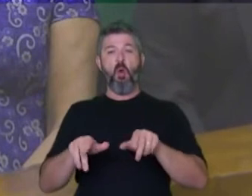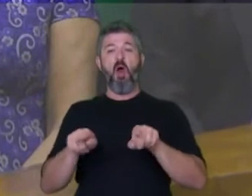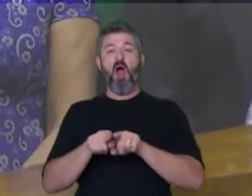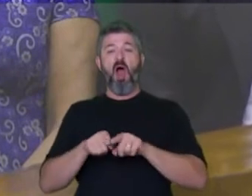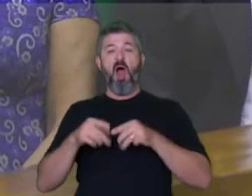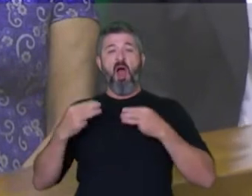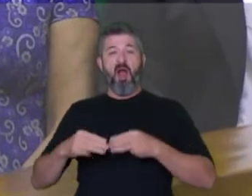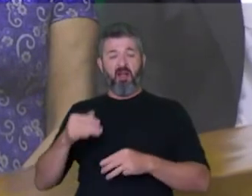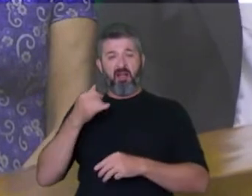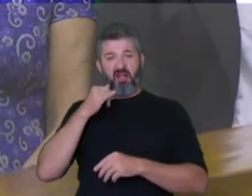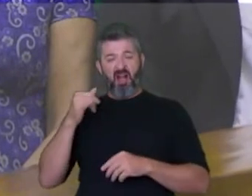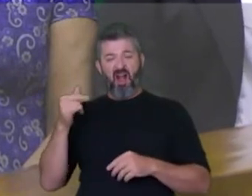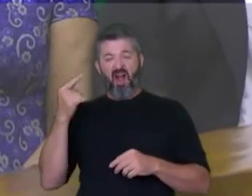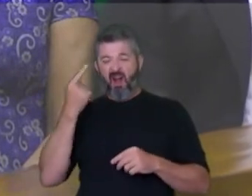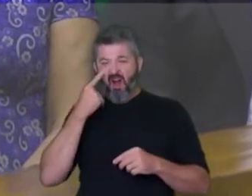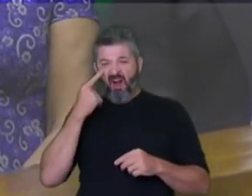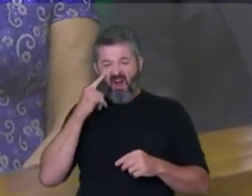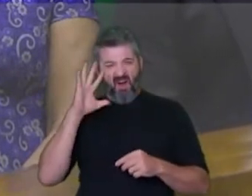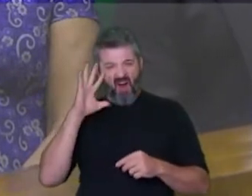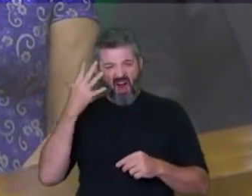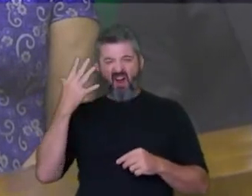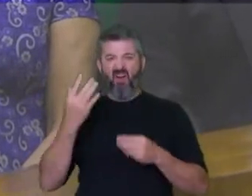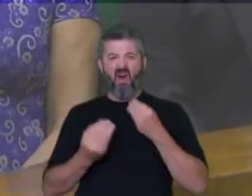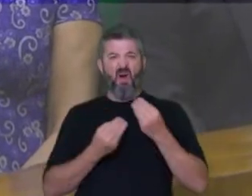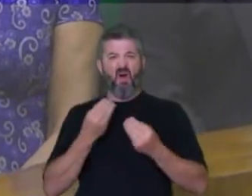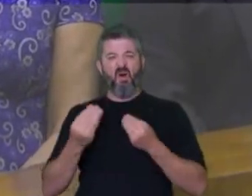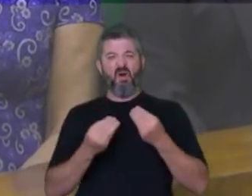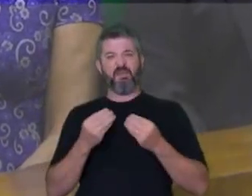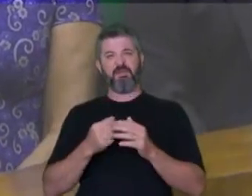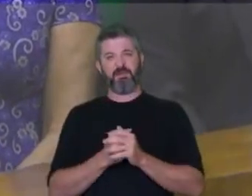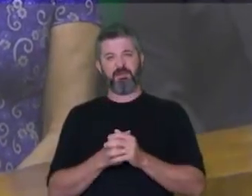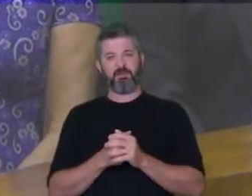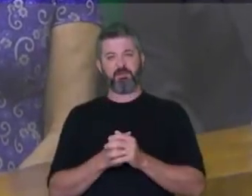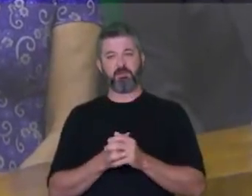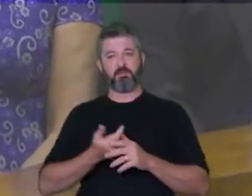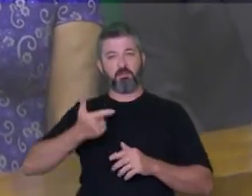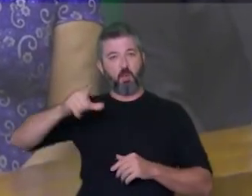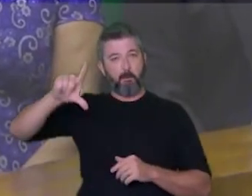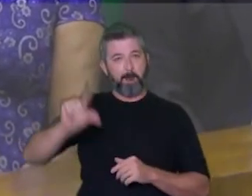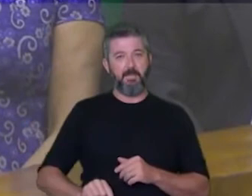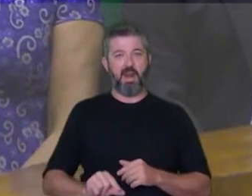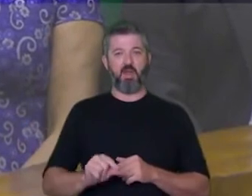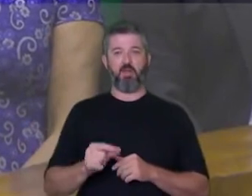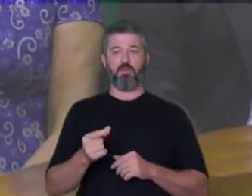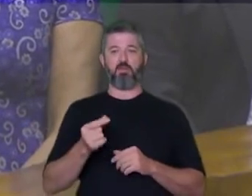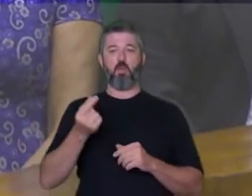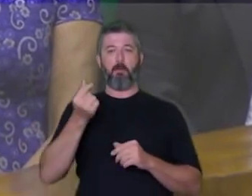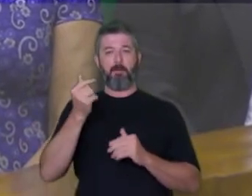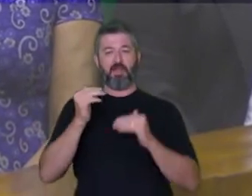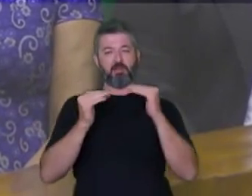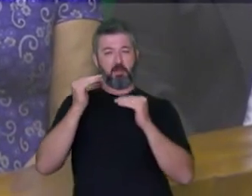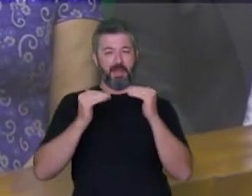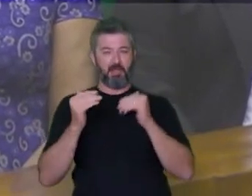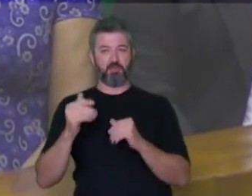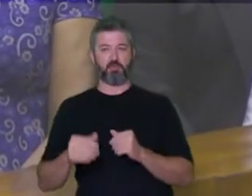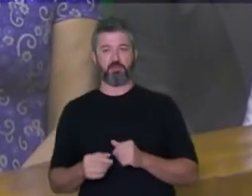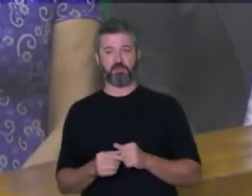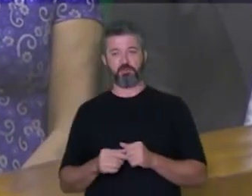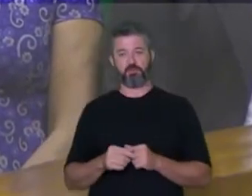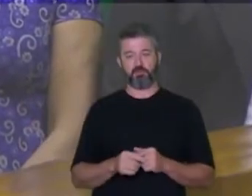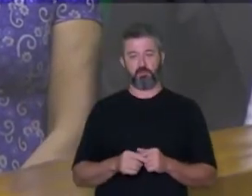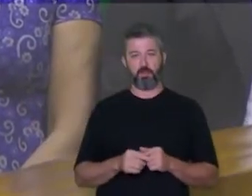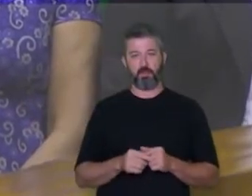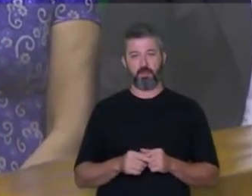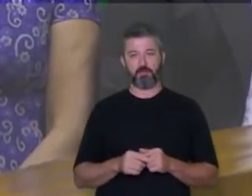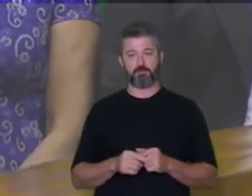Minas e Energias, possamos encontrar uma alternativa para baixar a média do ticket das passagens aéreas no